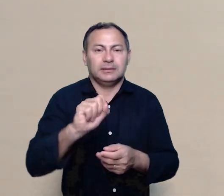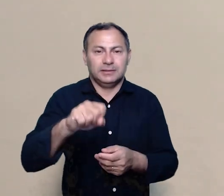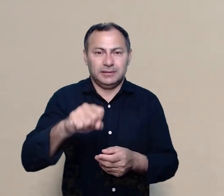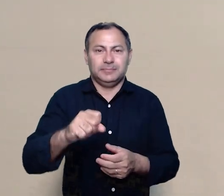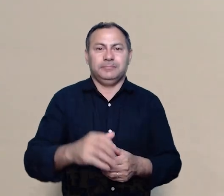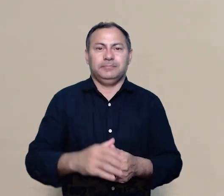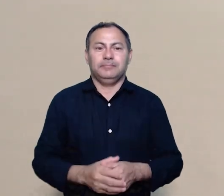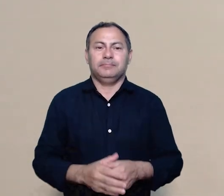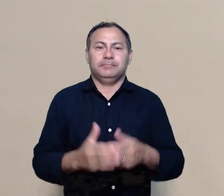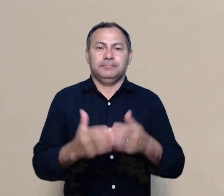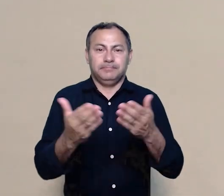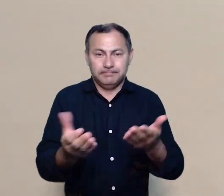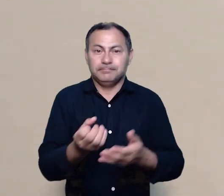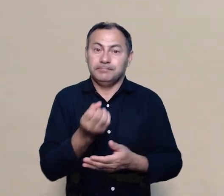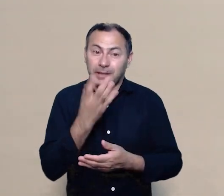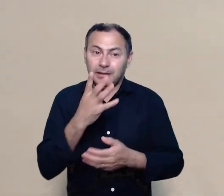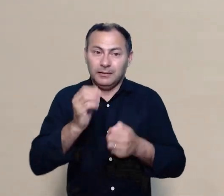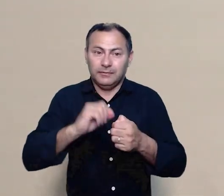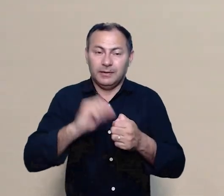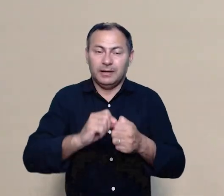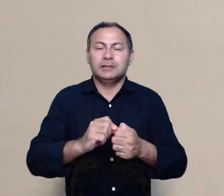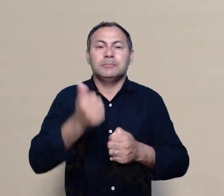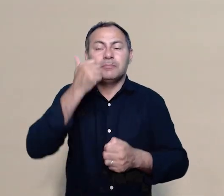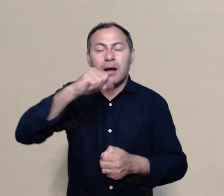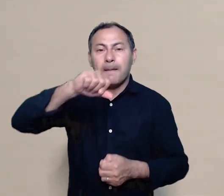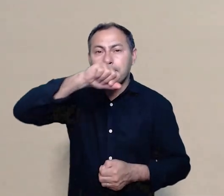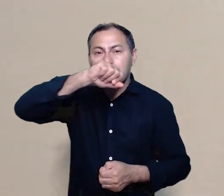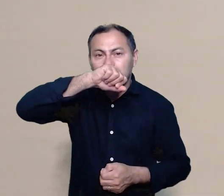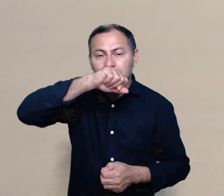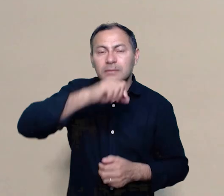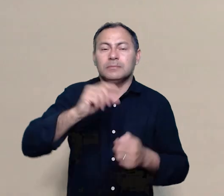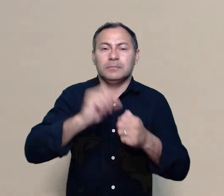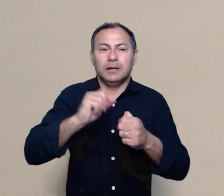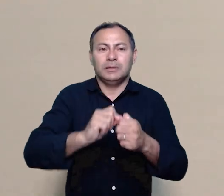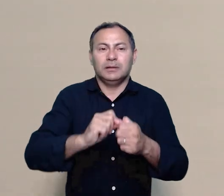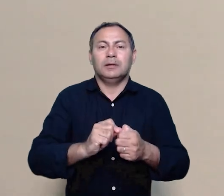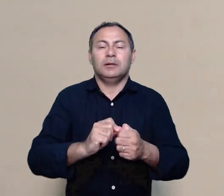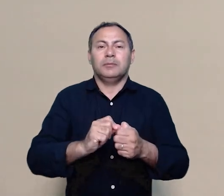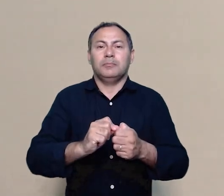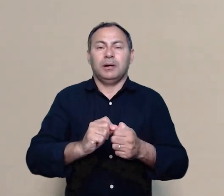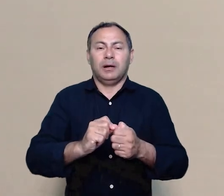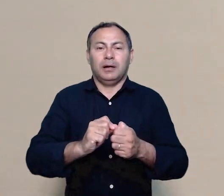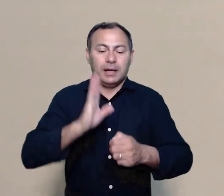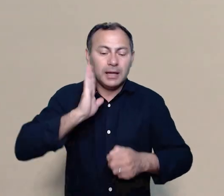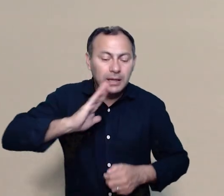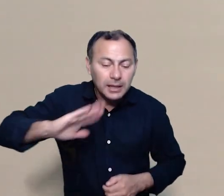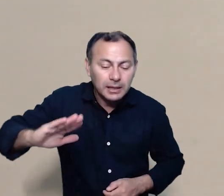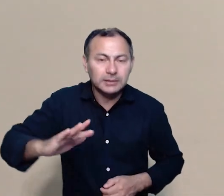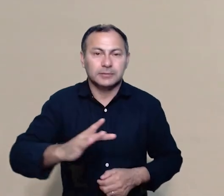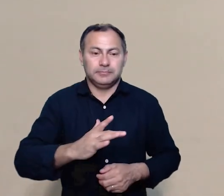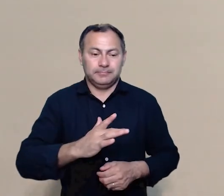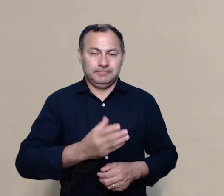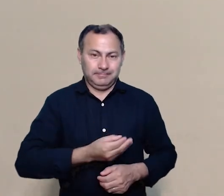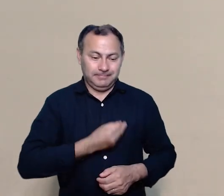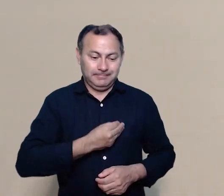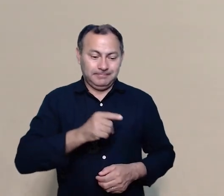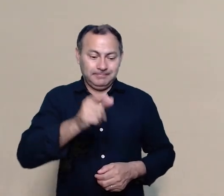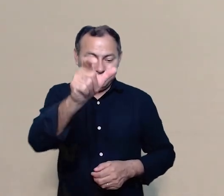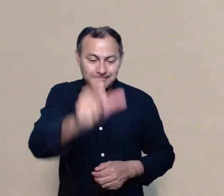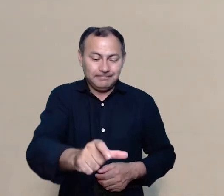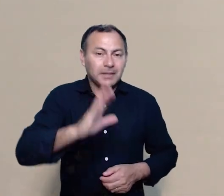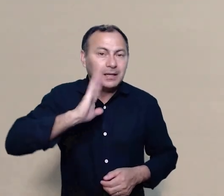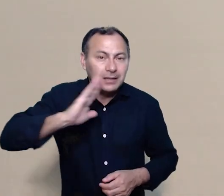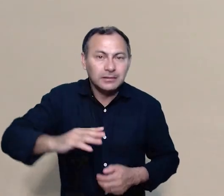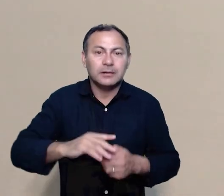assim. Pois bem, faz bem para a mãe, faz bem para a criança. Quase